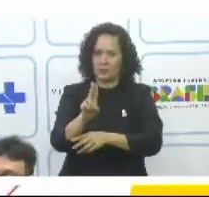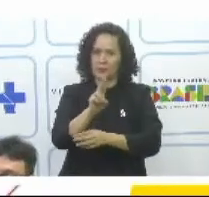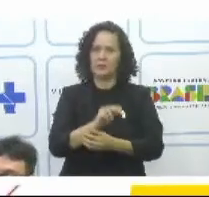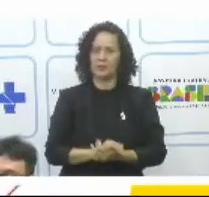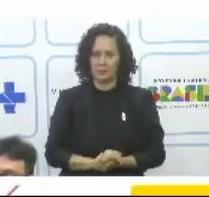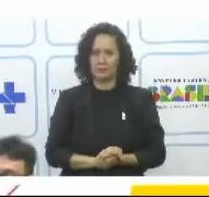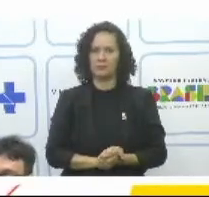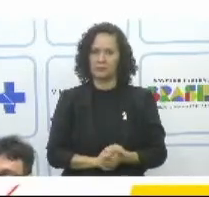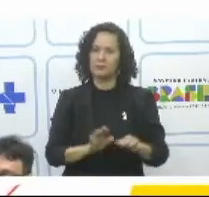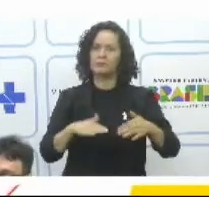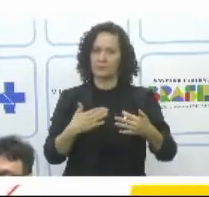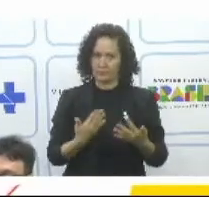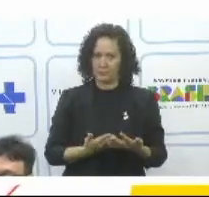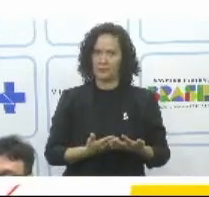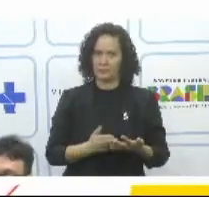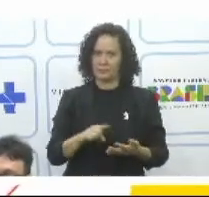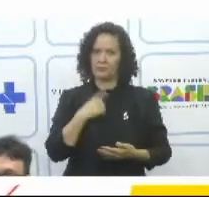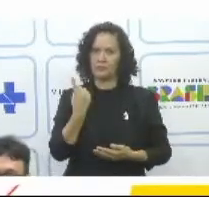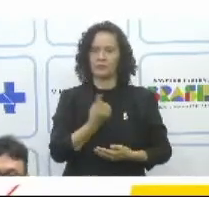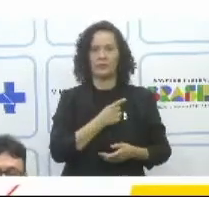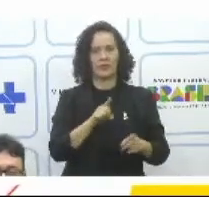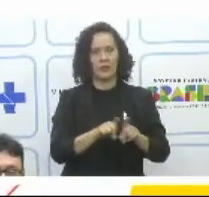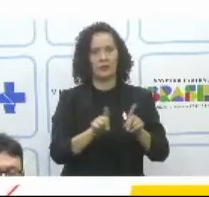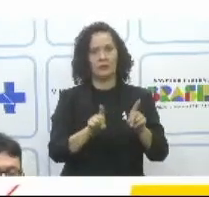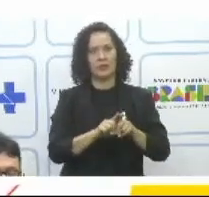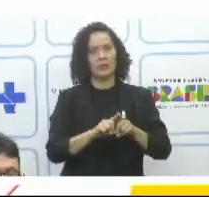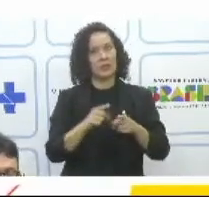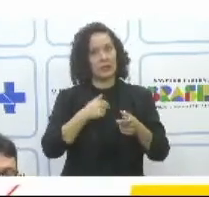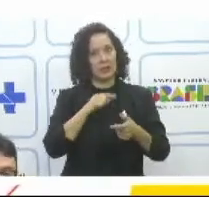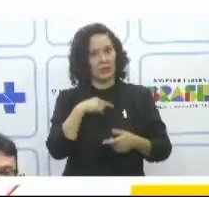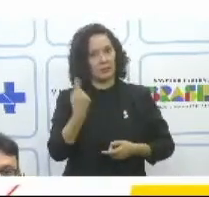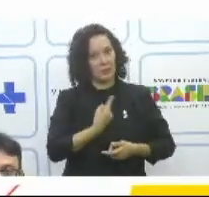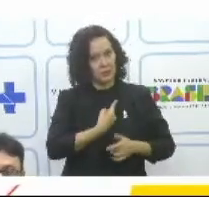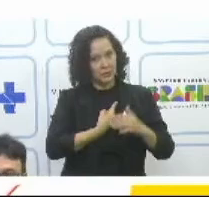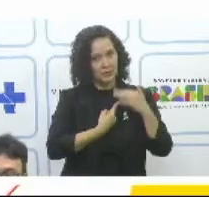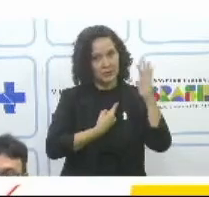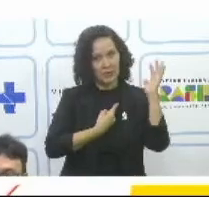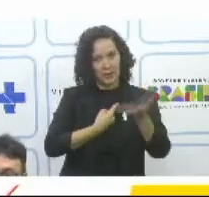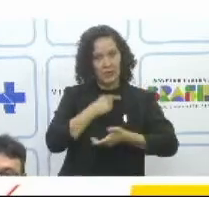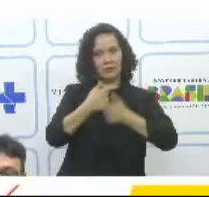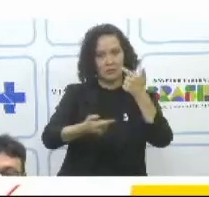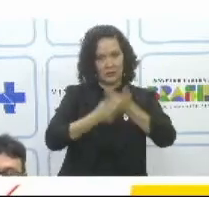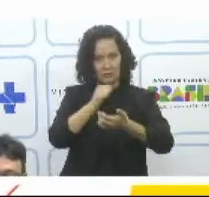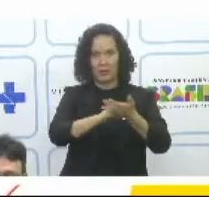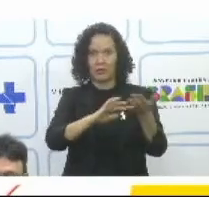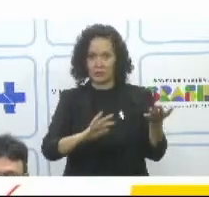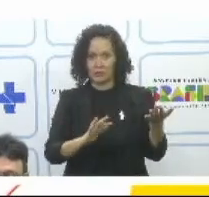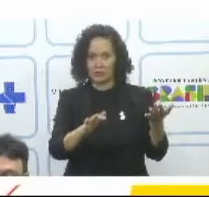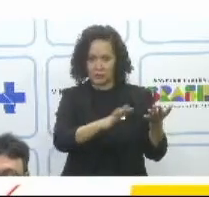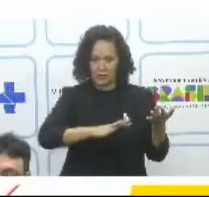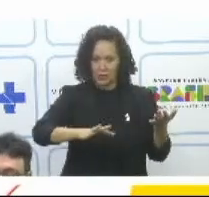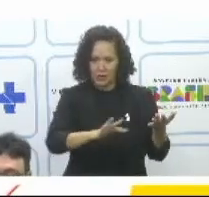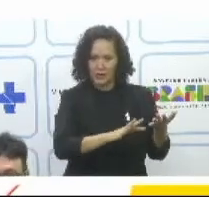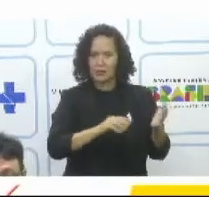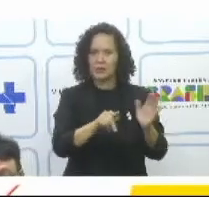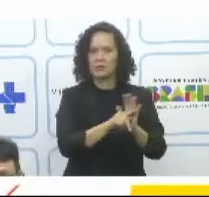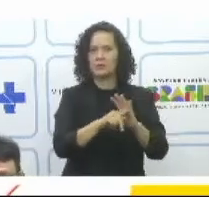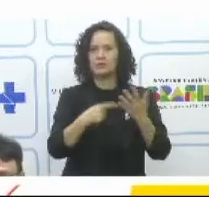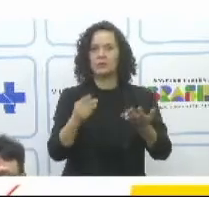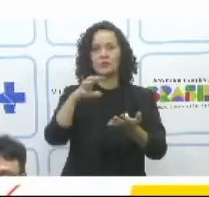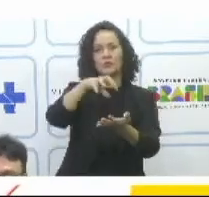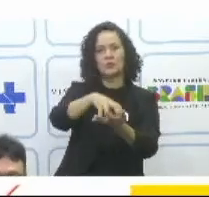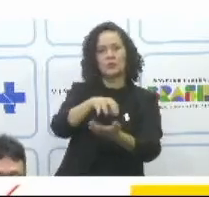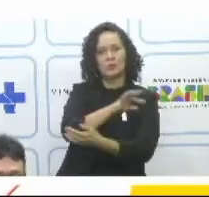Tá? Então, esse tem sido, né, as nossas ações, né, no campo do